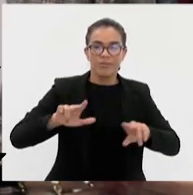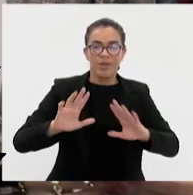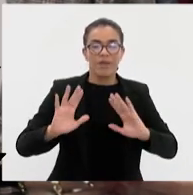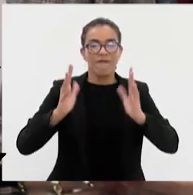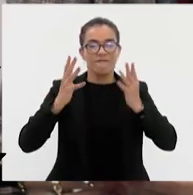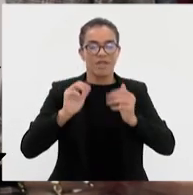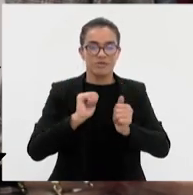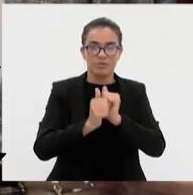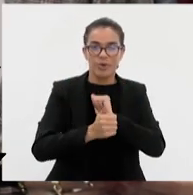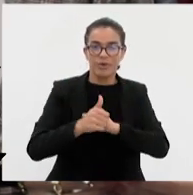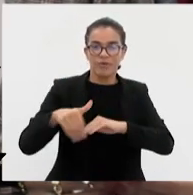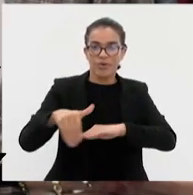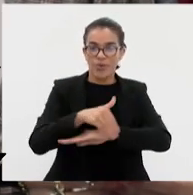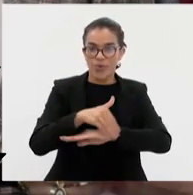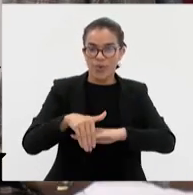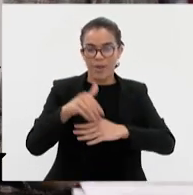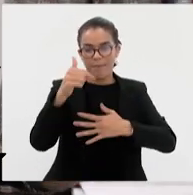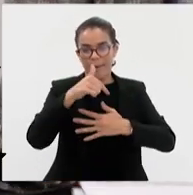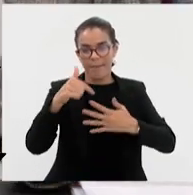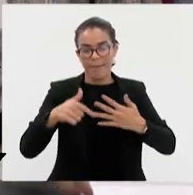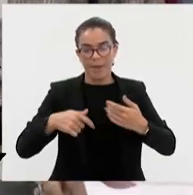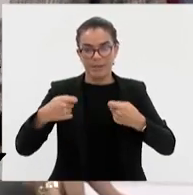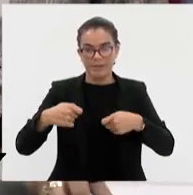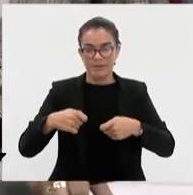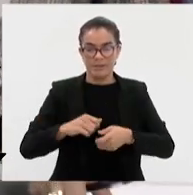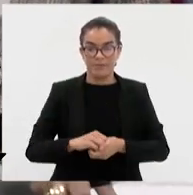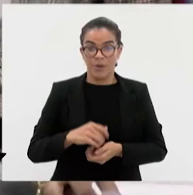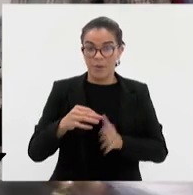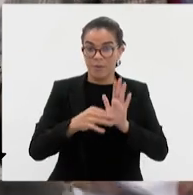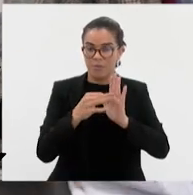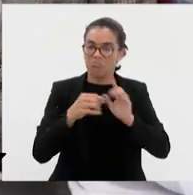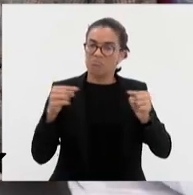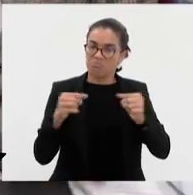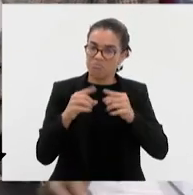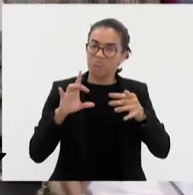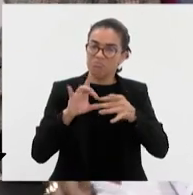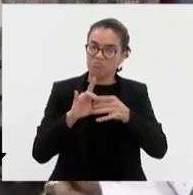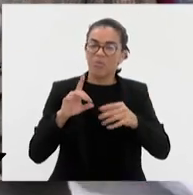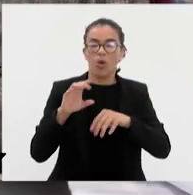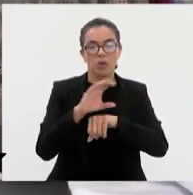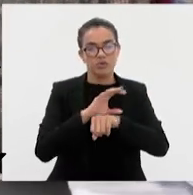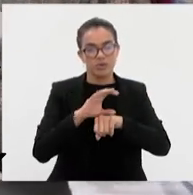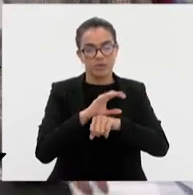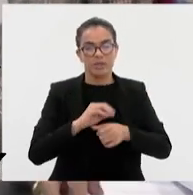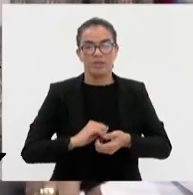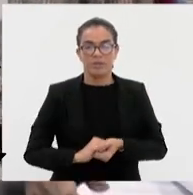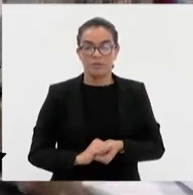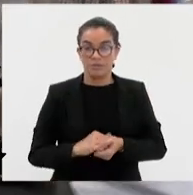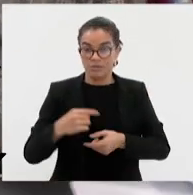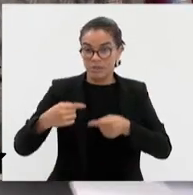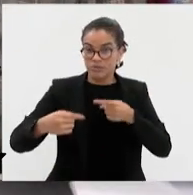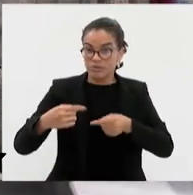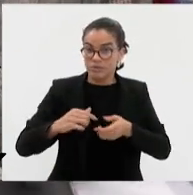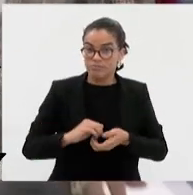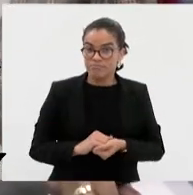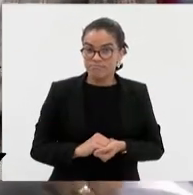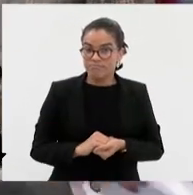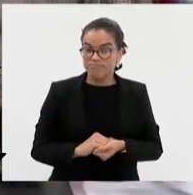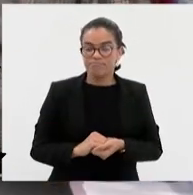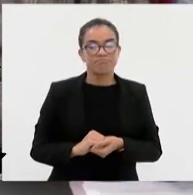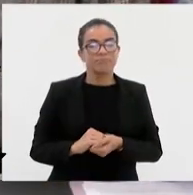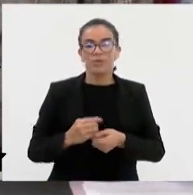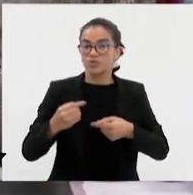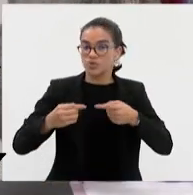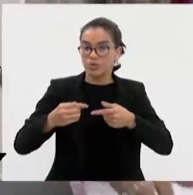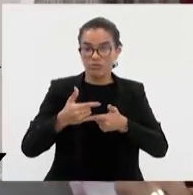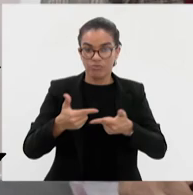rua e dá outras providências. O meu parecer é pela constitucionalidade. Para discutir? Não havendo